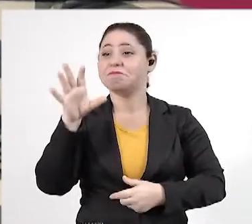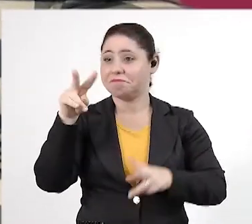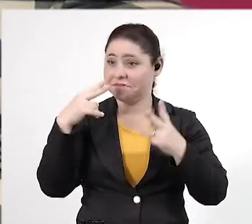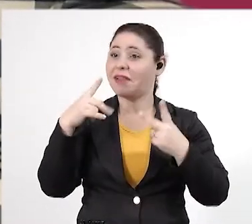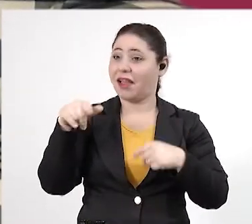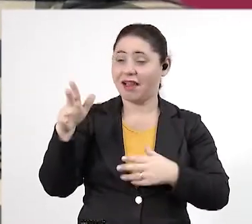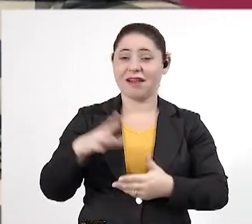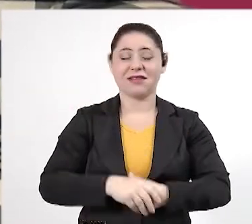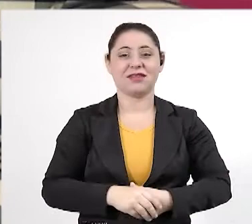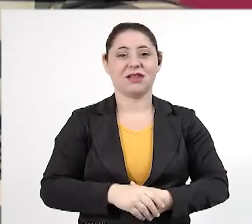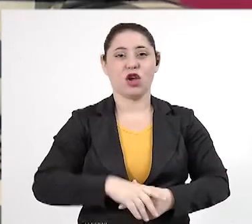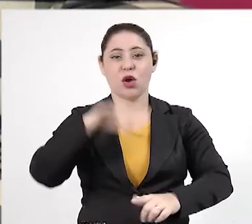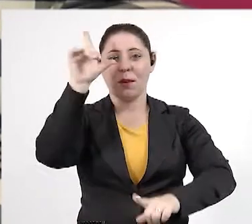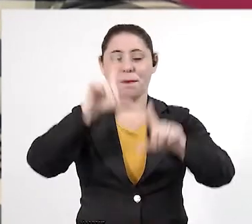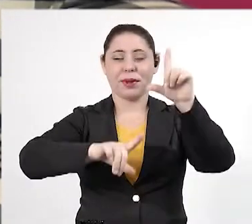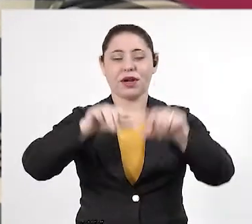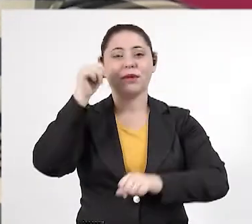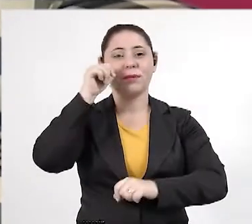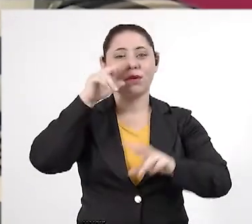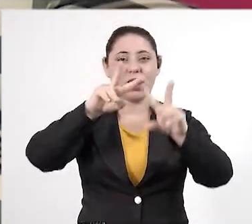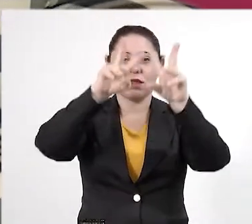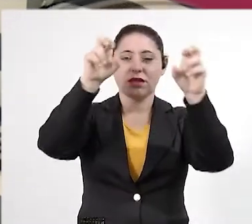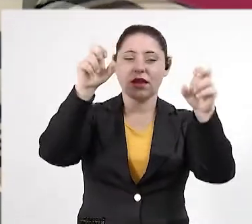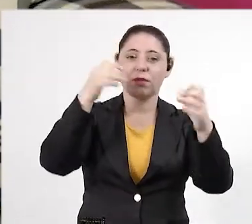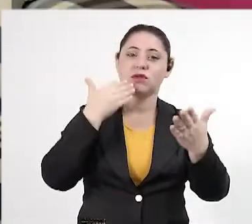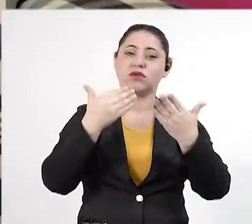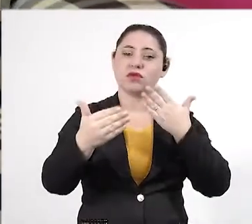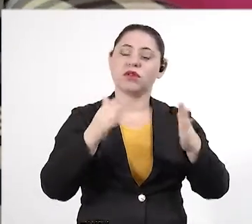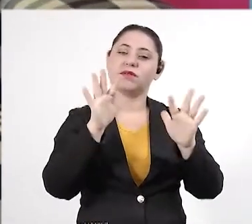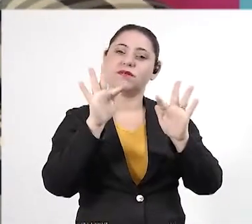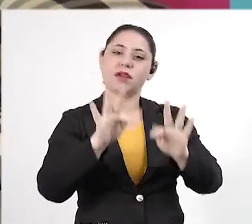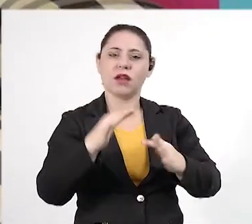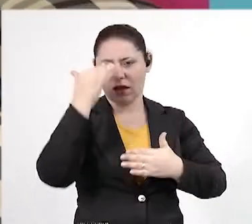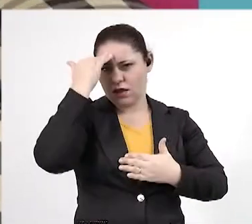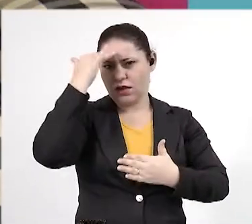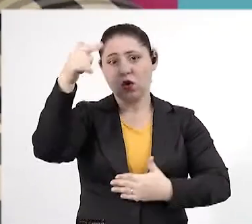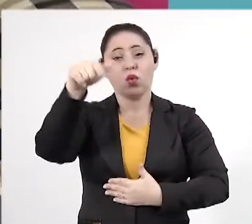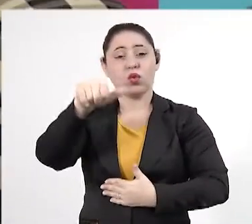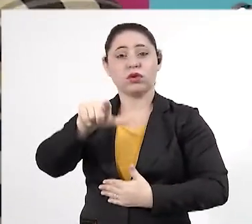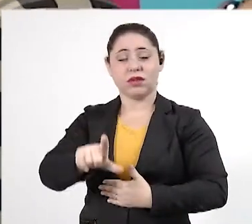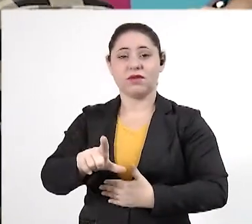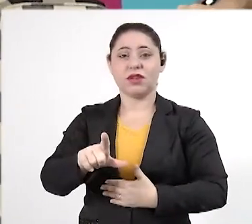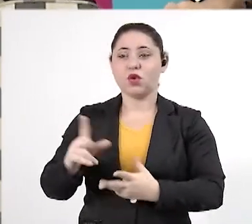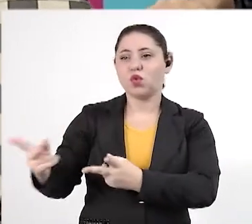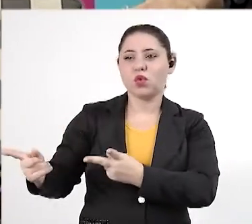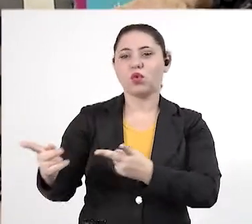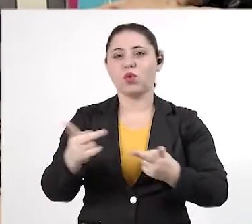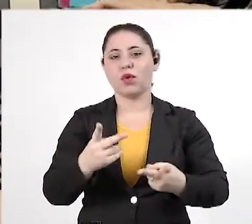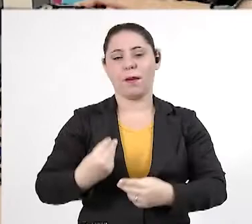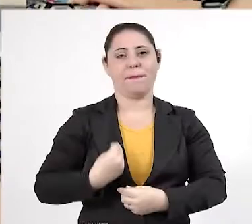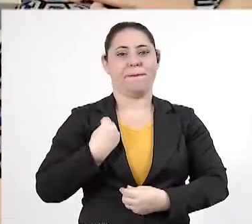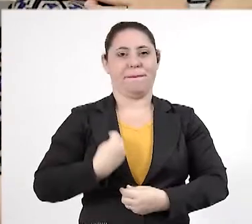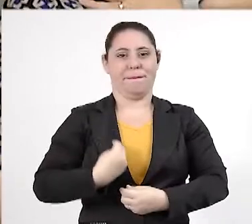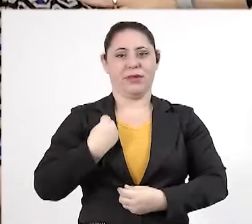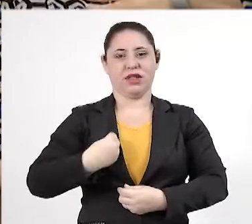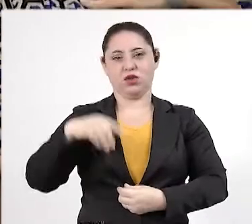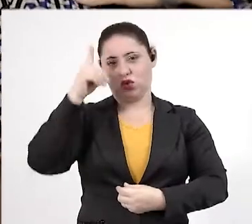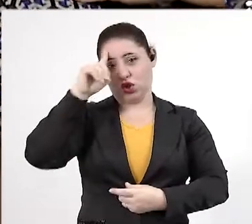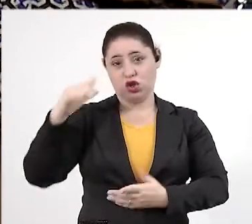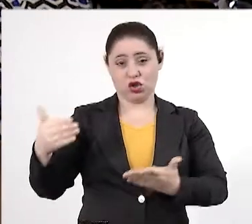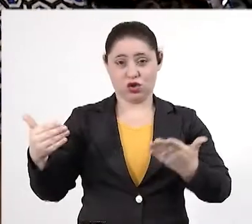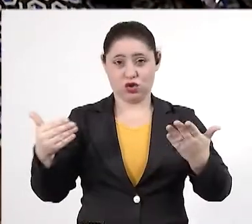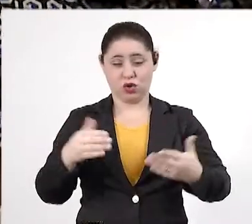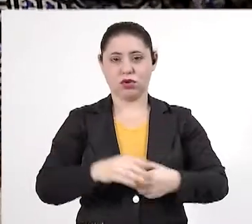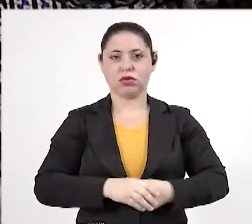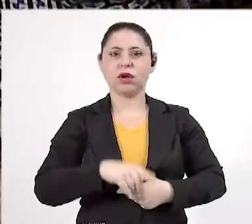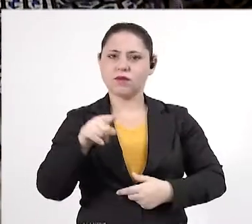Vocês perceberam. E o programa Mulheres em Debate fica por aqui. Quero agradecer mais uma vez as convidadas pela participação do